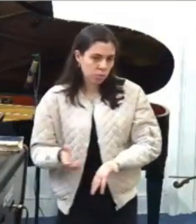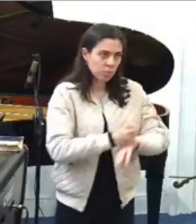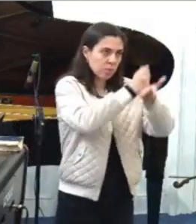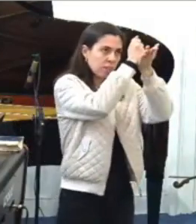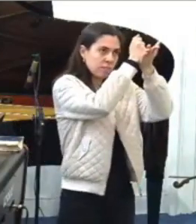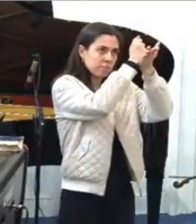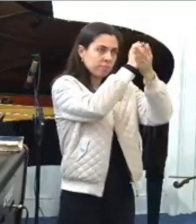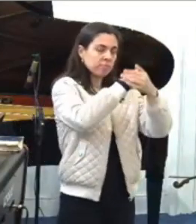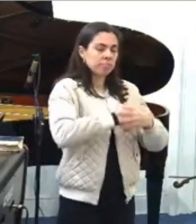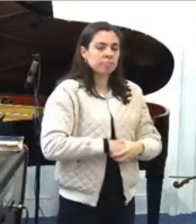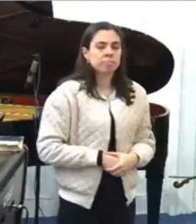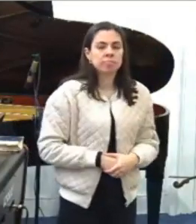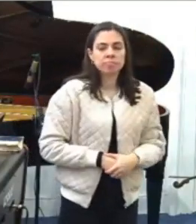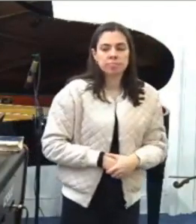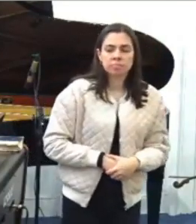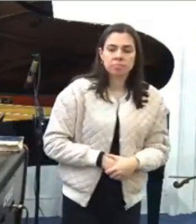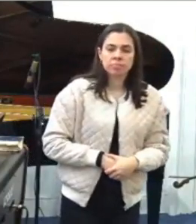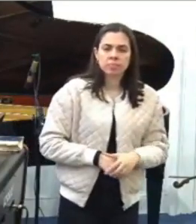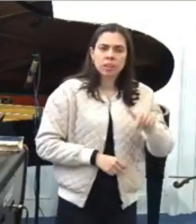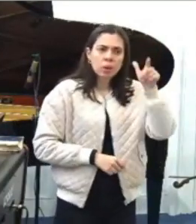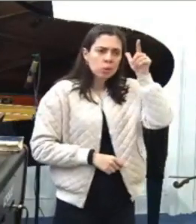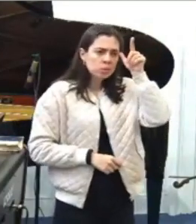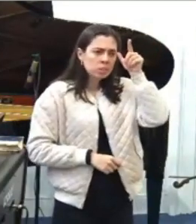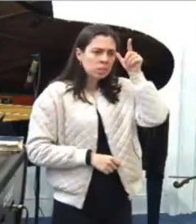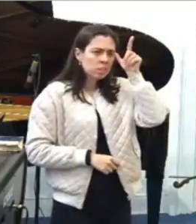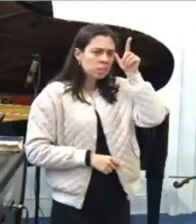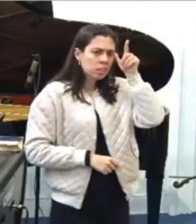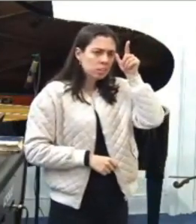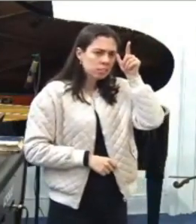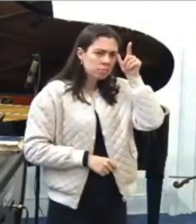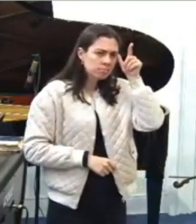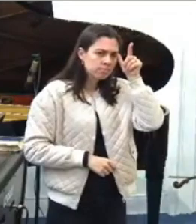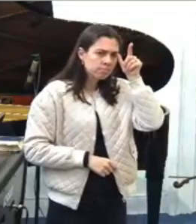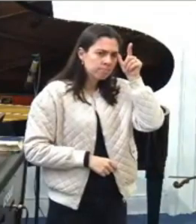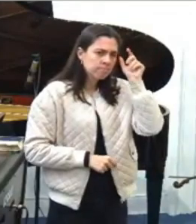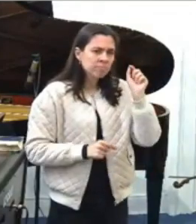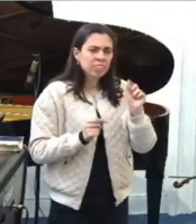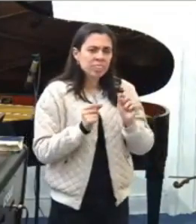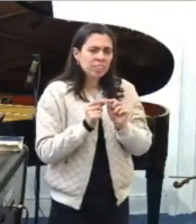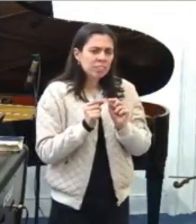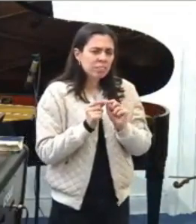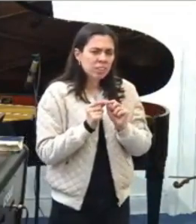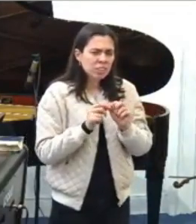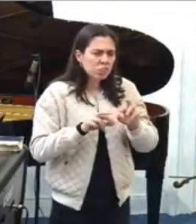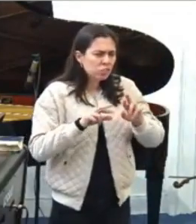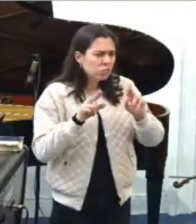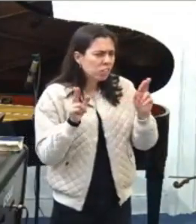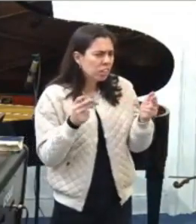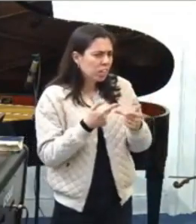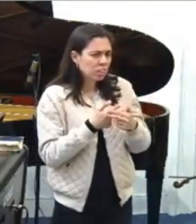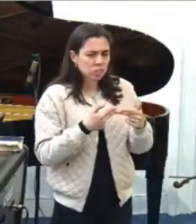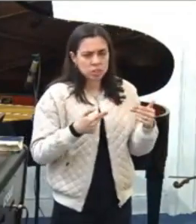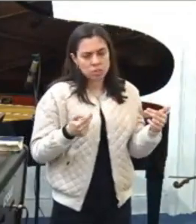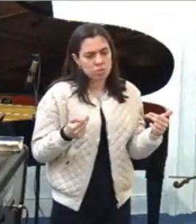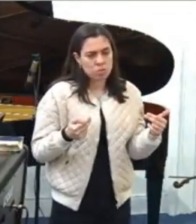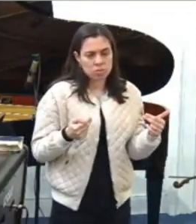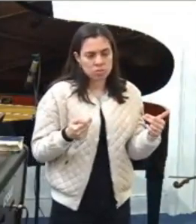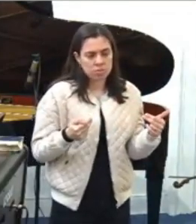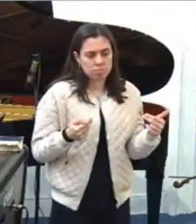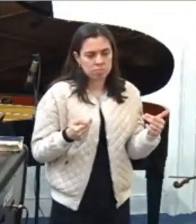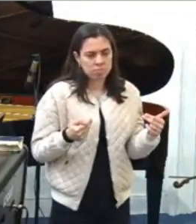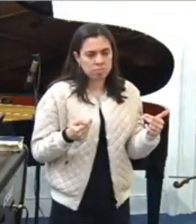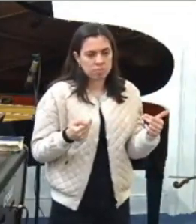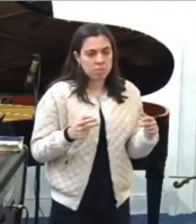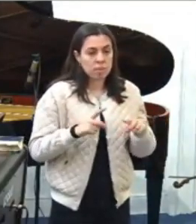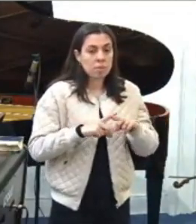vezes instituições utilizadas para enganar e para perseguir. Mas ele não pode arrancar